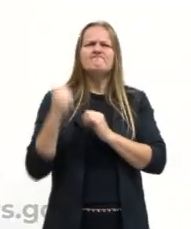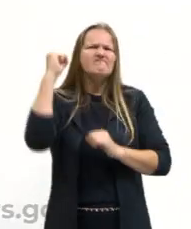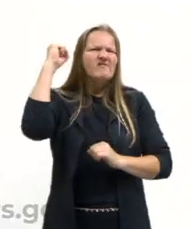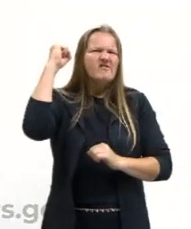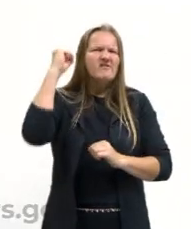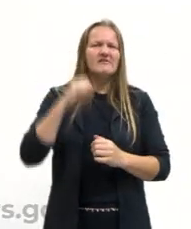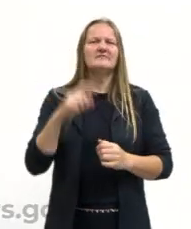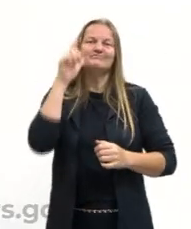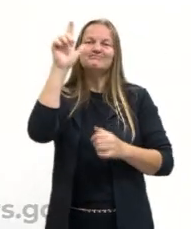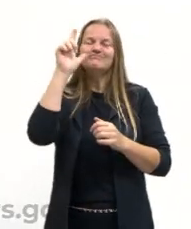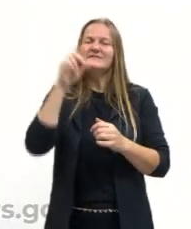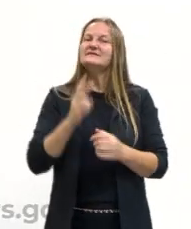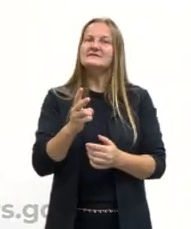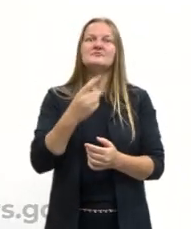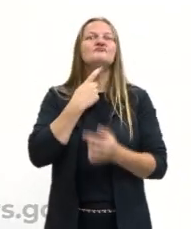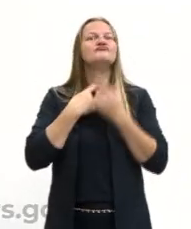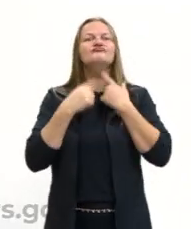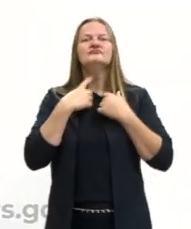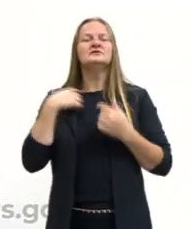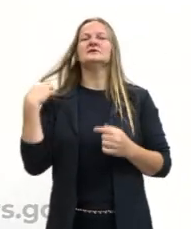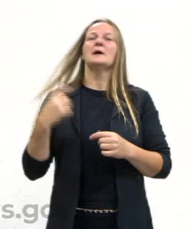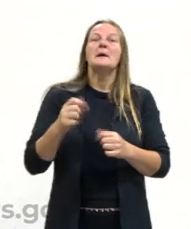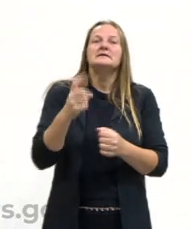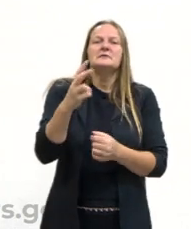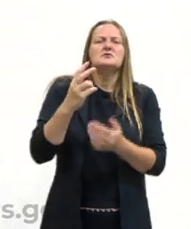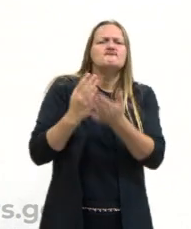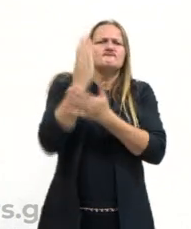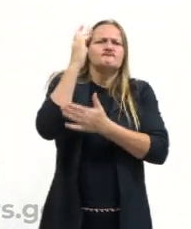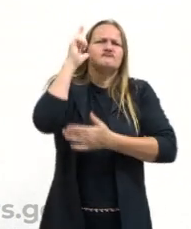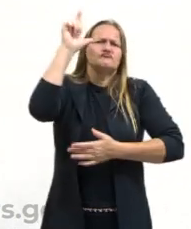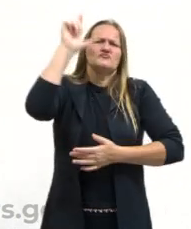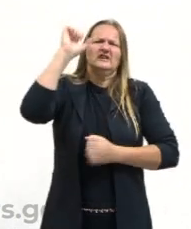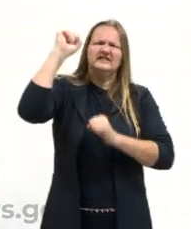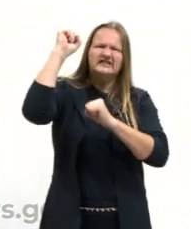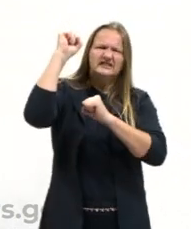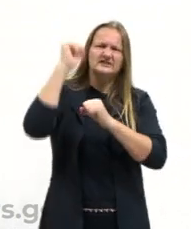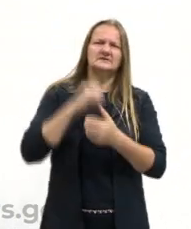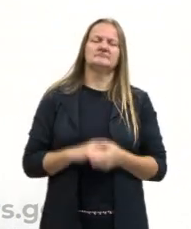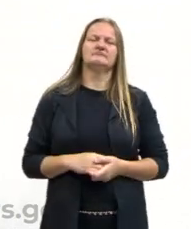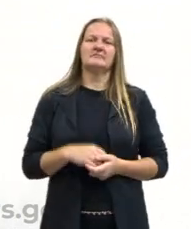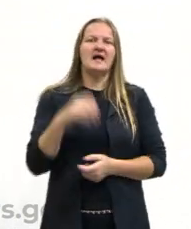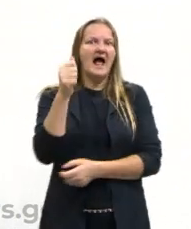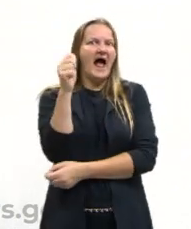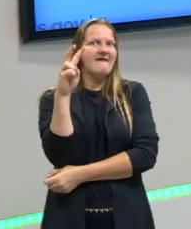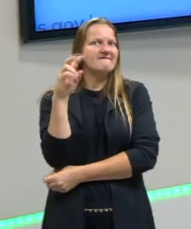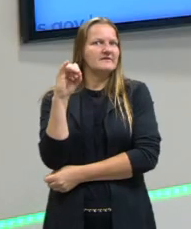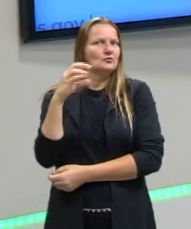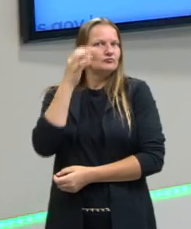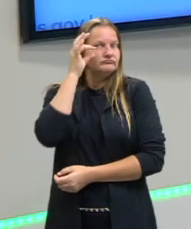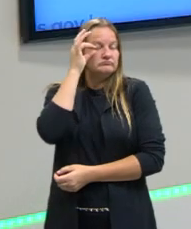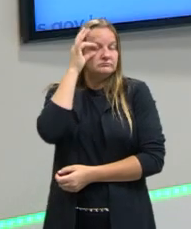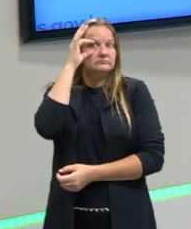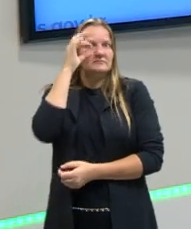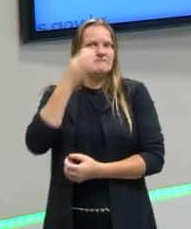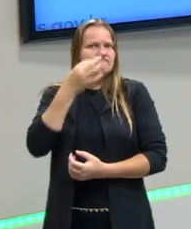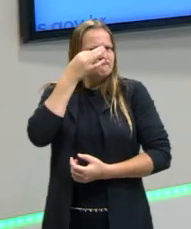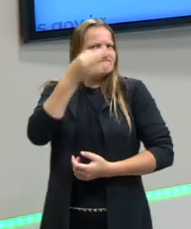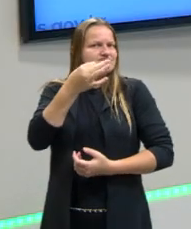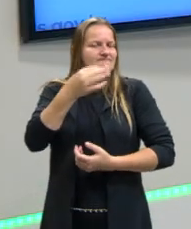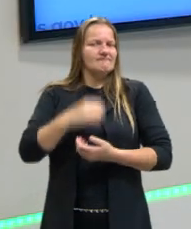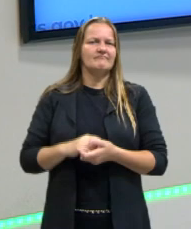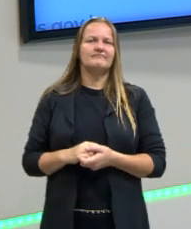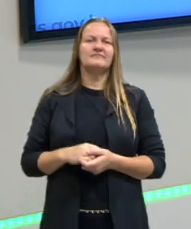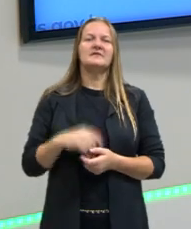eles ele havia se julgava ganhadores sim ele era muito hábil com as palavras têm uma passagem inclusive